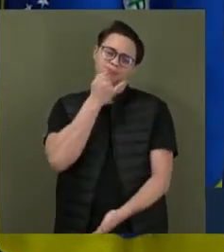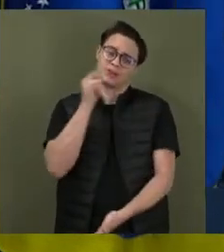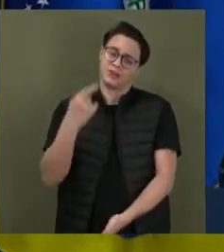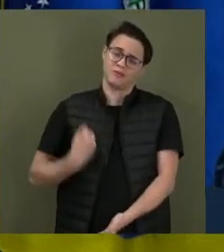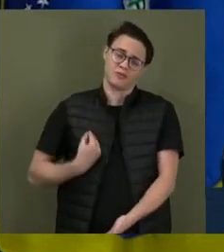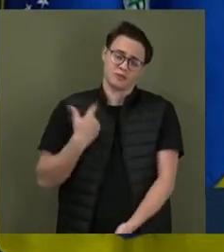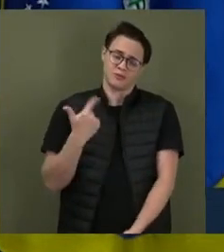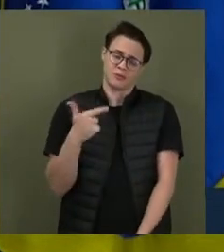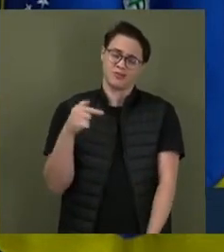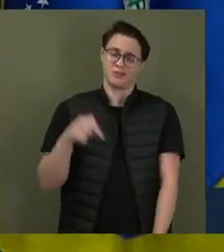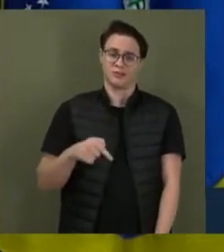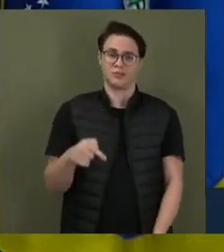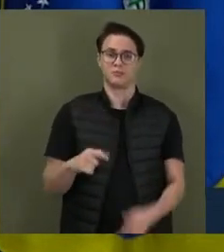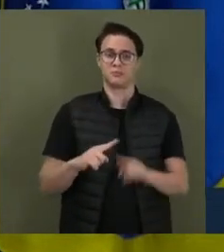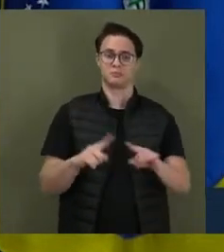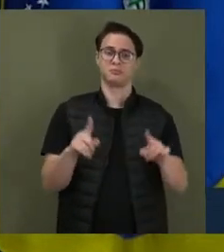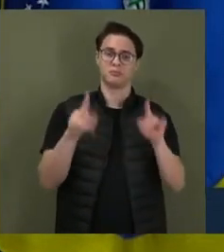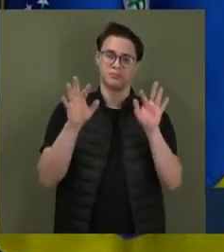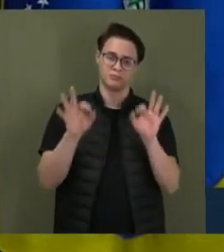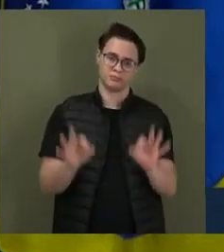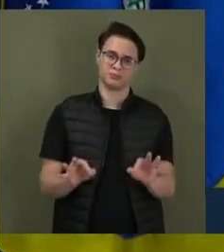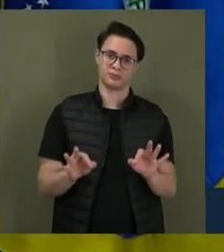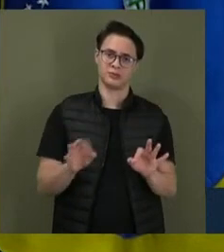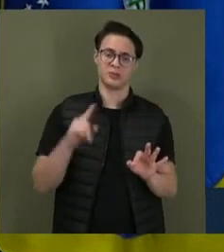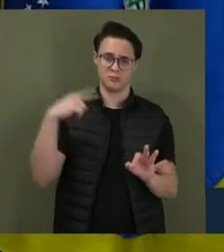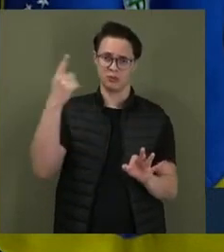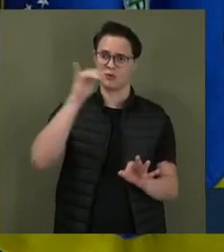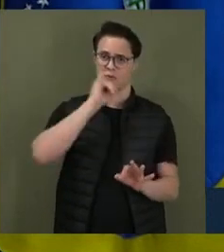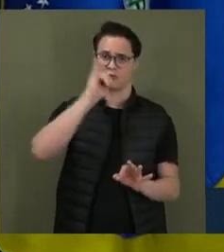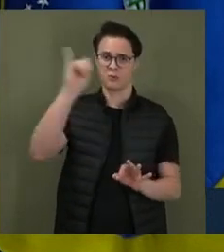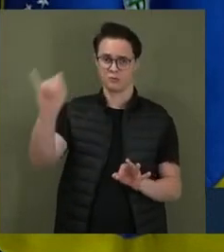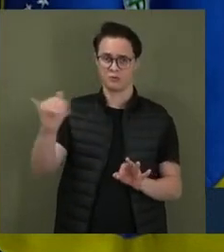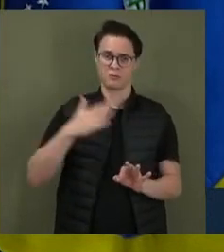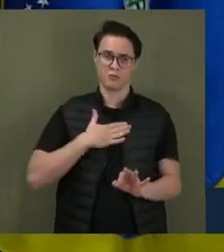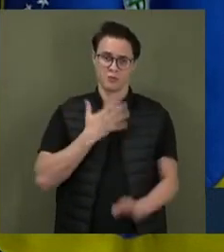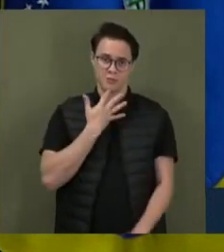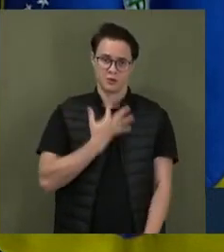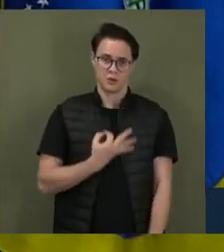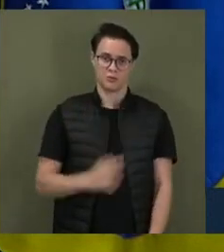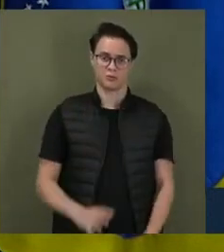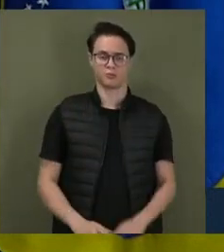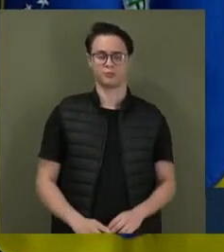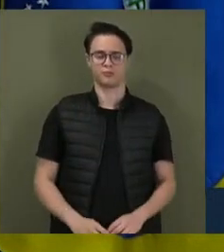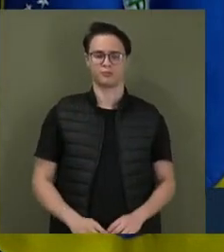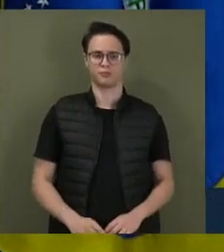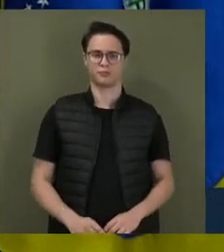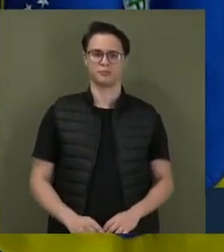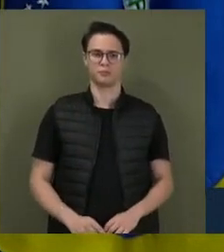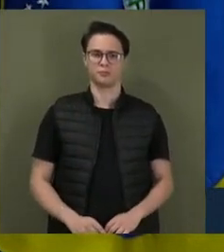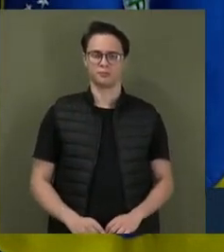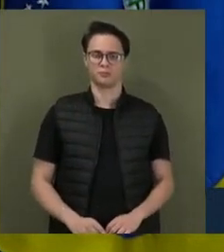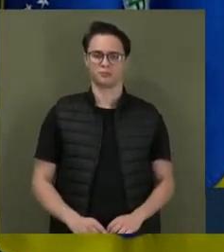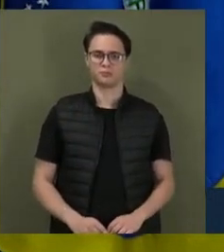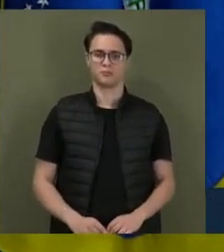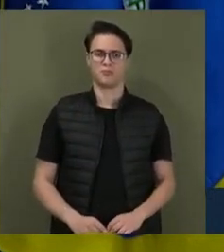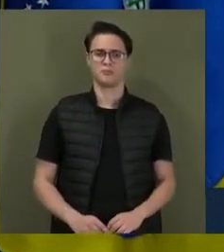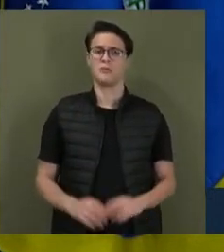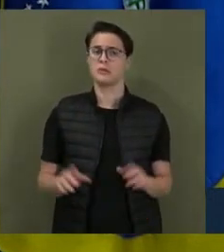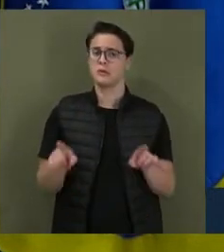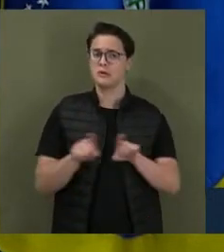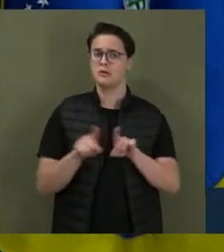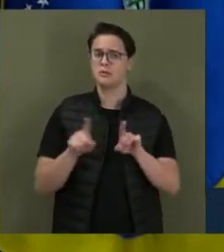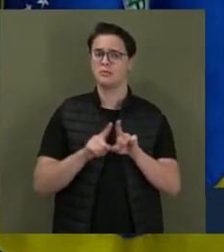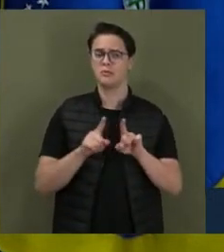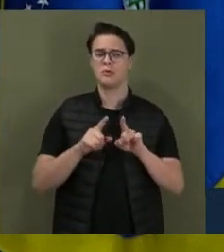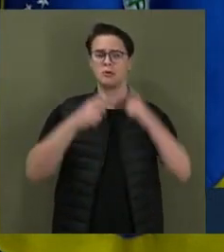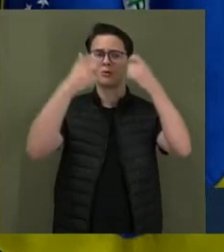né, mas certamente ele será informado do meu posicionamento aqui hoje. Dizer também que